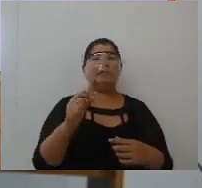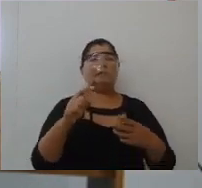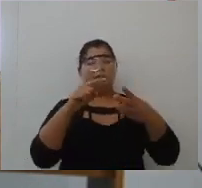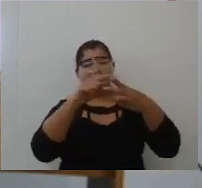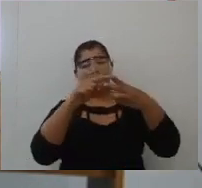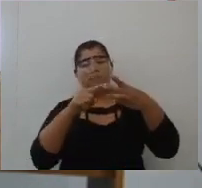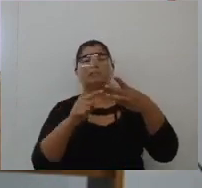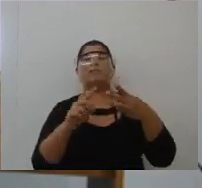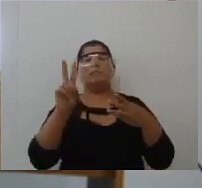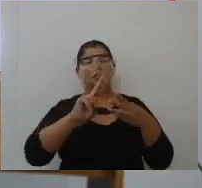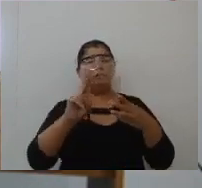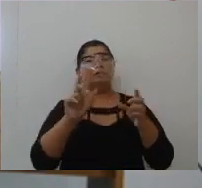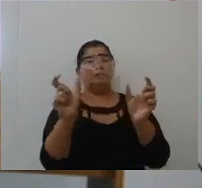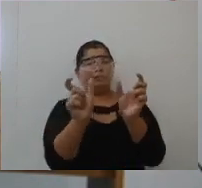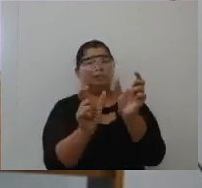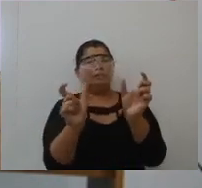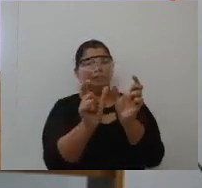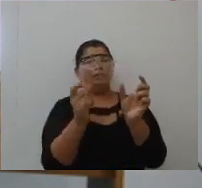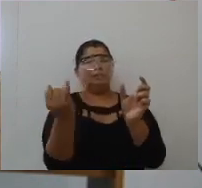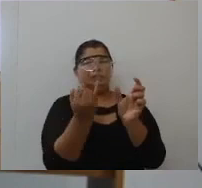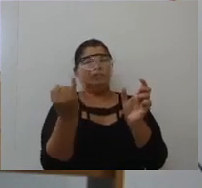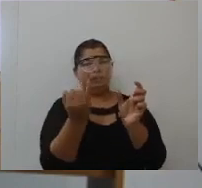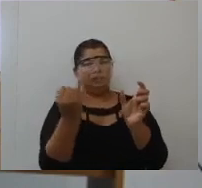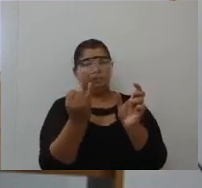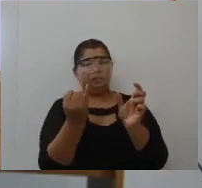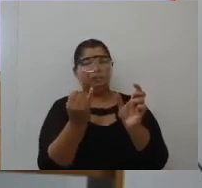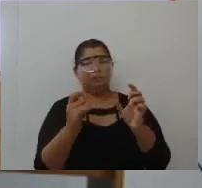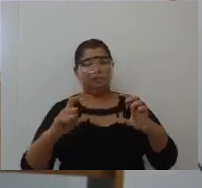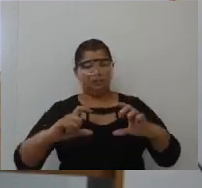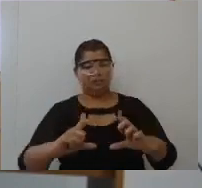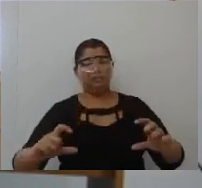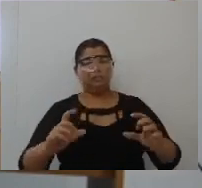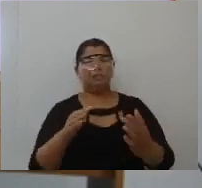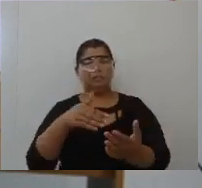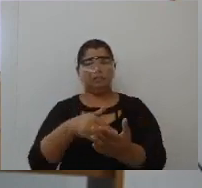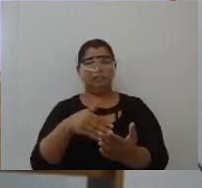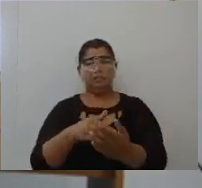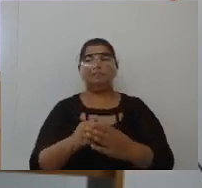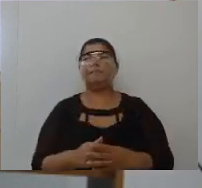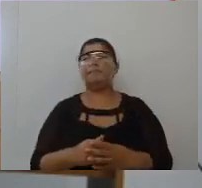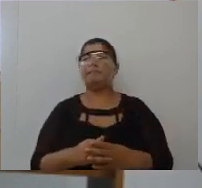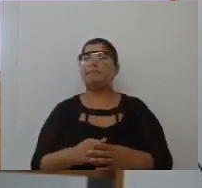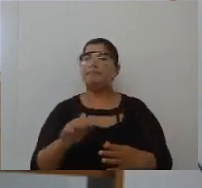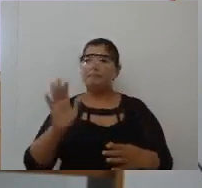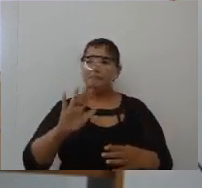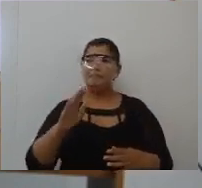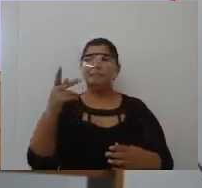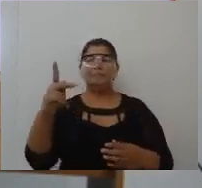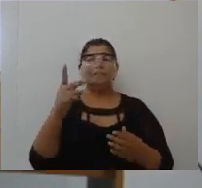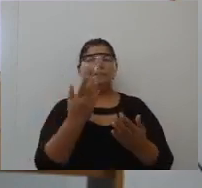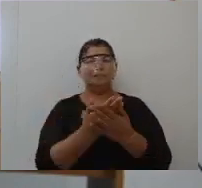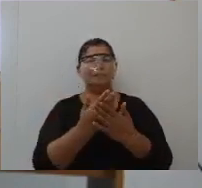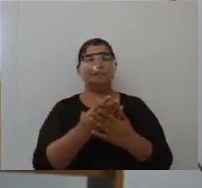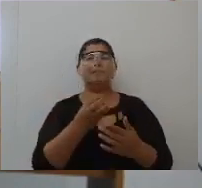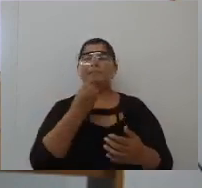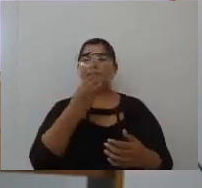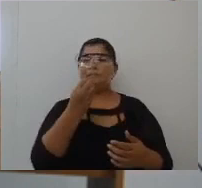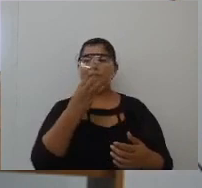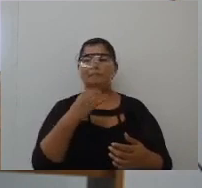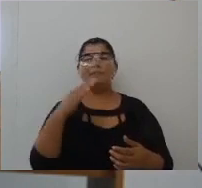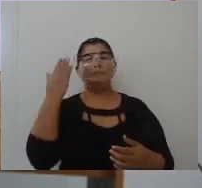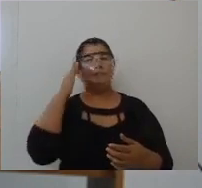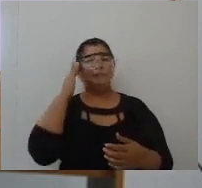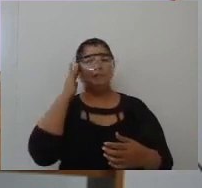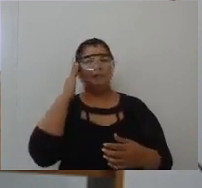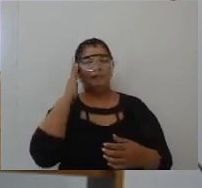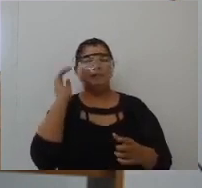conclusão. Beleza? Oi, professor Luiz. Oi, sua aula é ótima. Obrigado, viu? Não entendi a condicional.